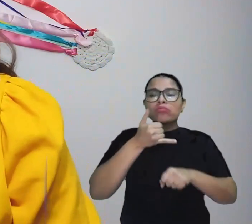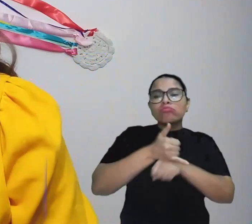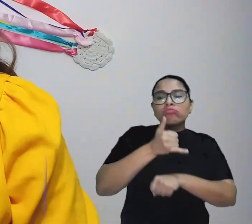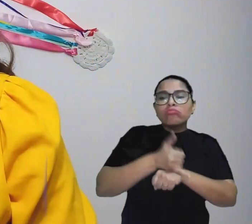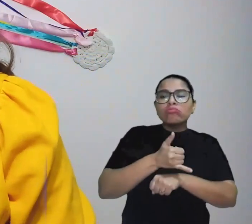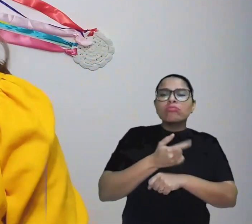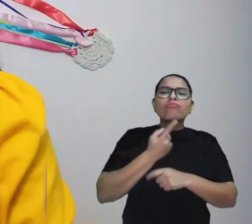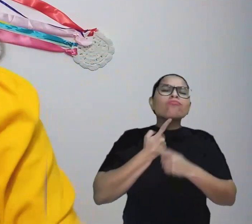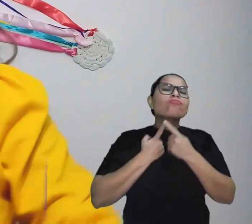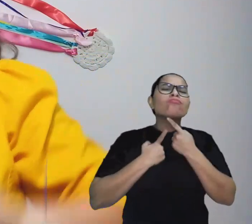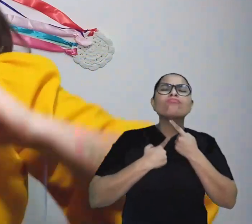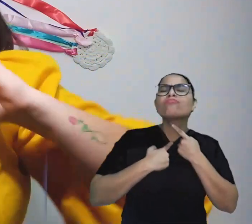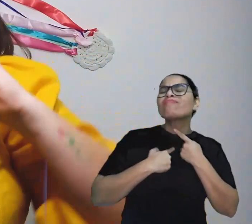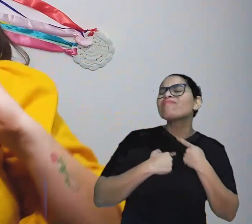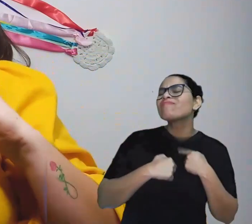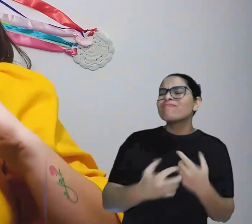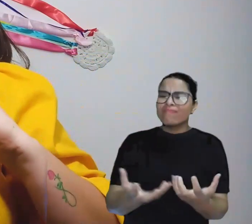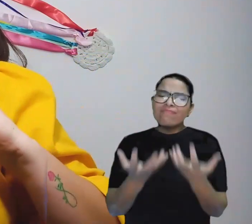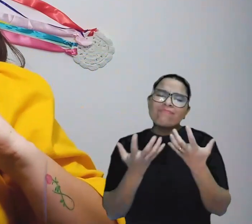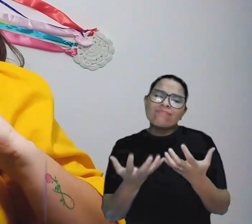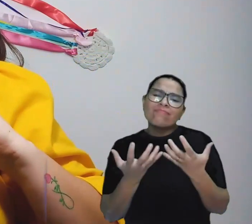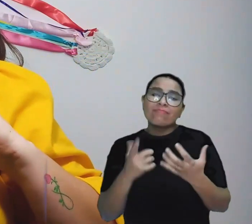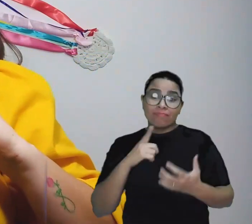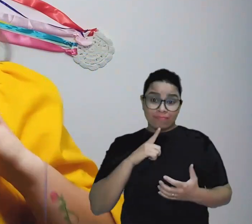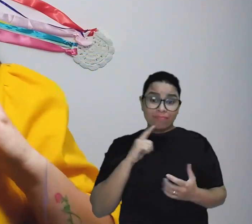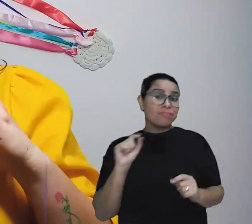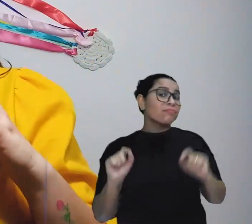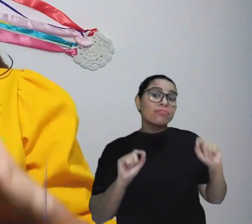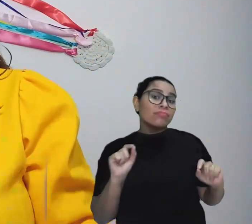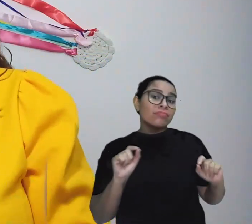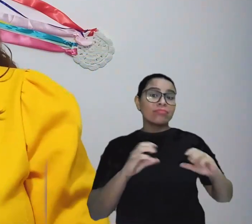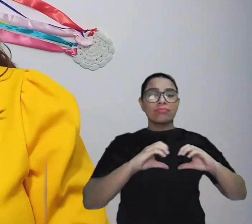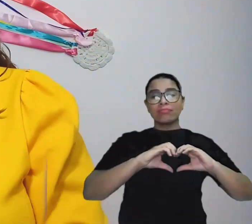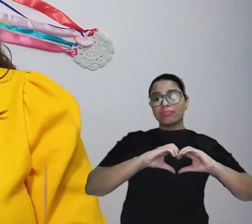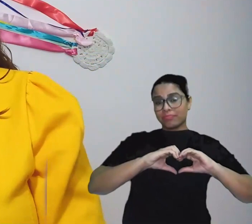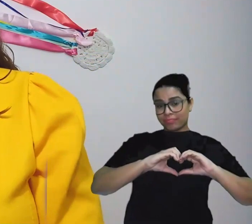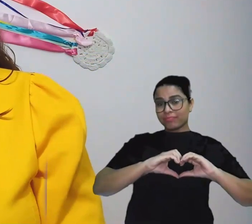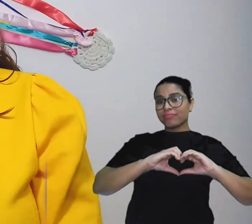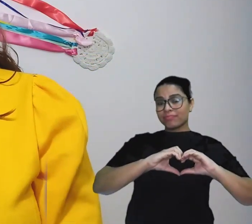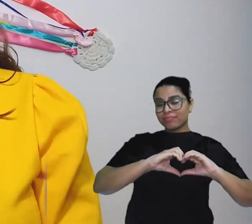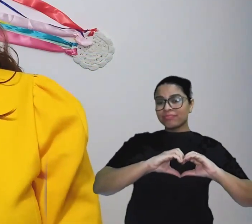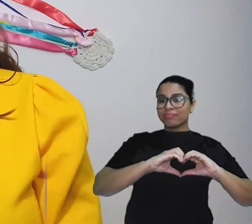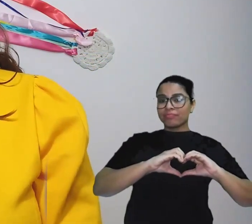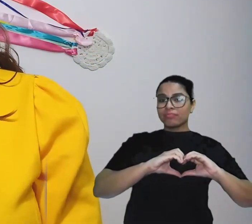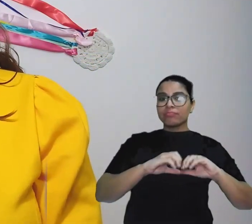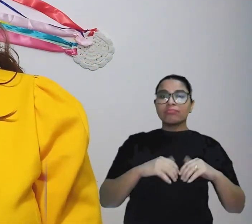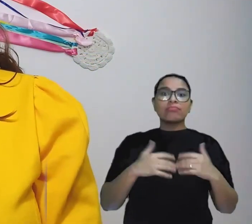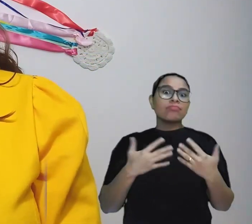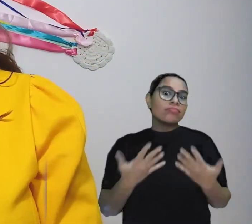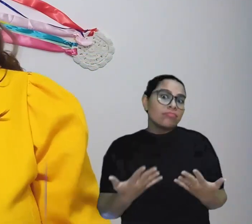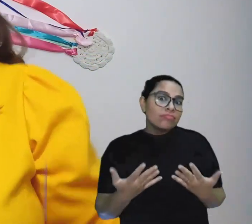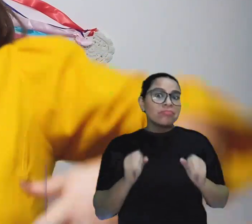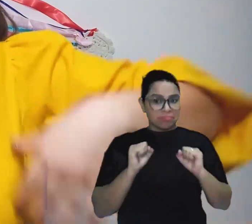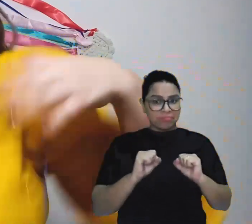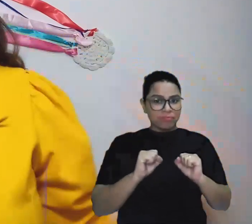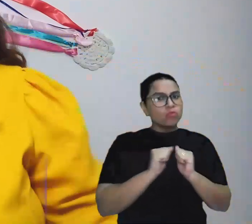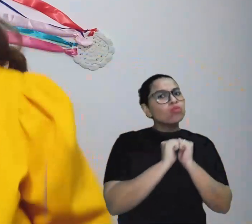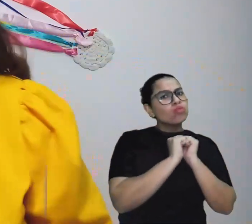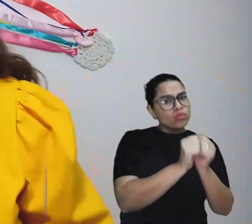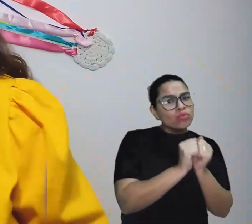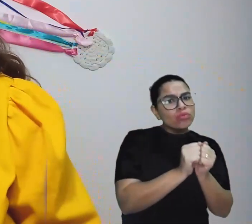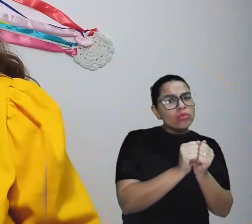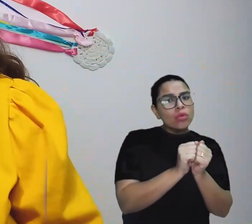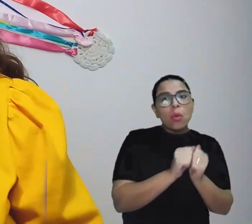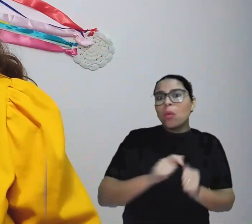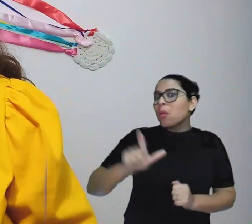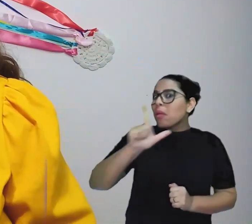desejo da vida era ter um coração. Será que ele podia seguir junto com eles? Mas é claro